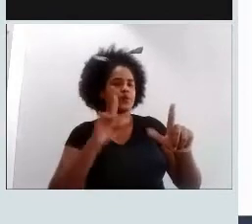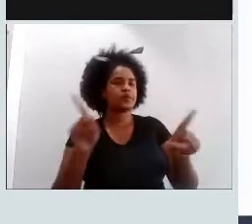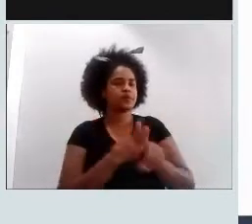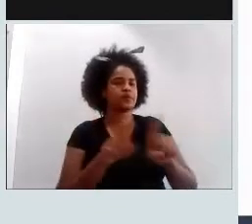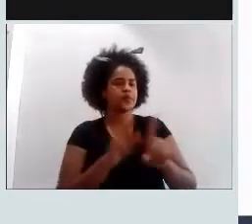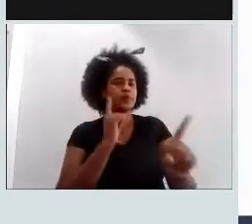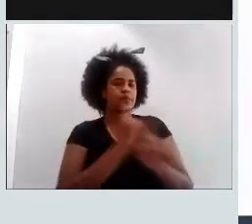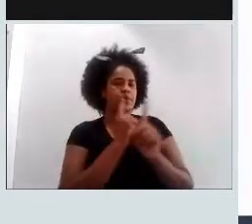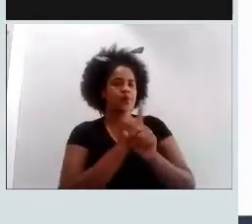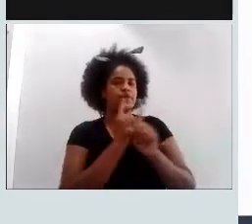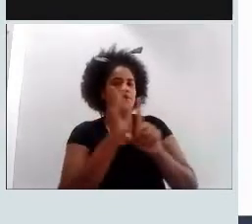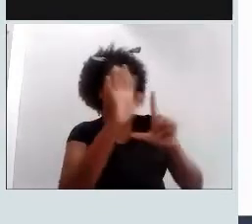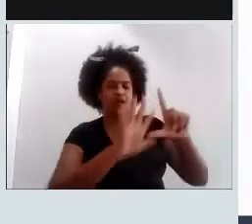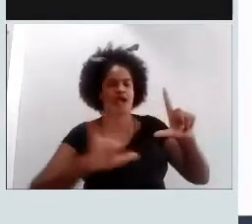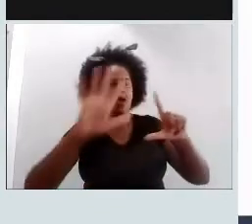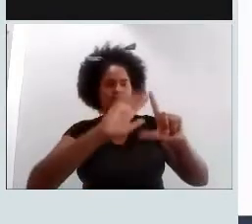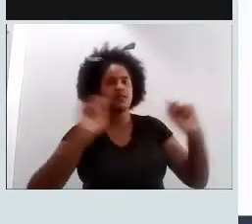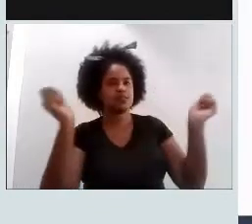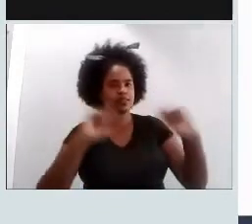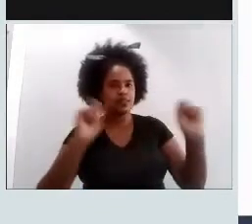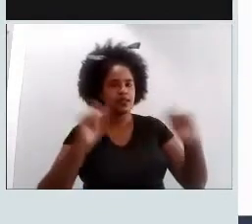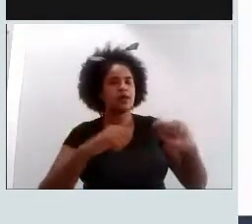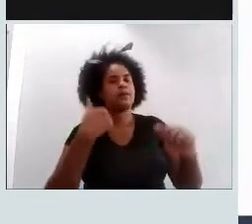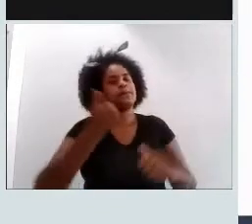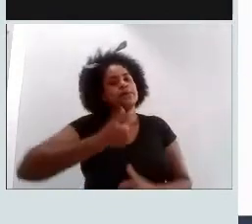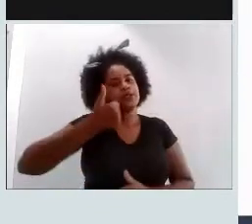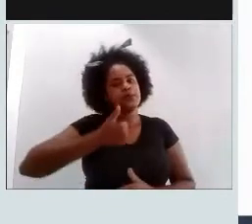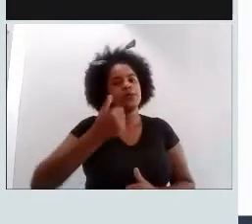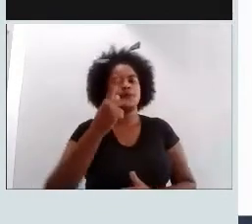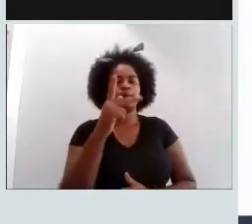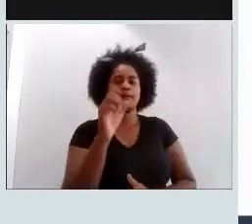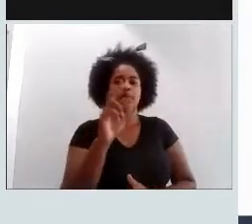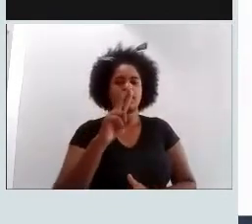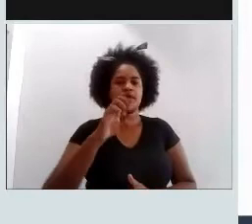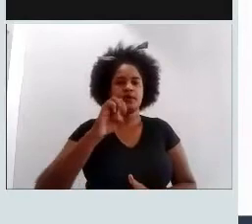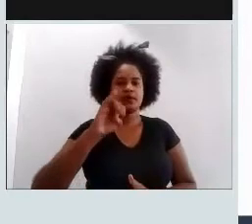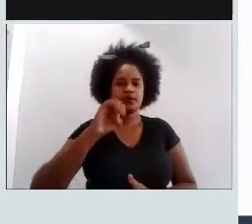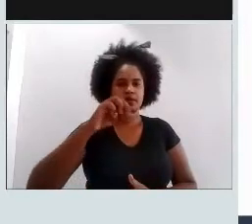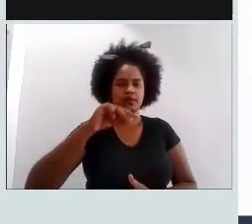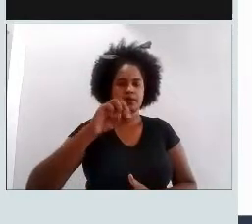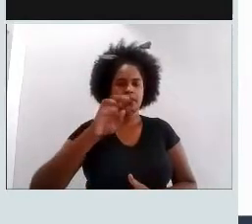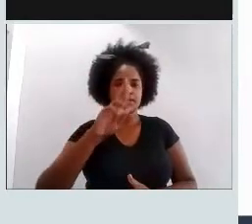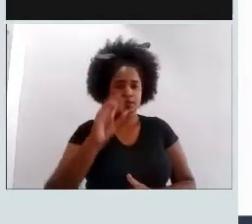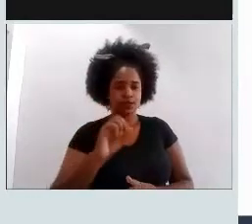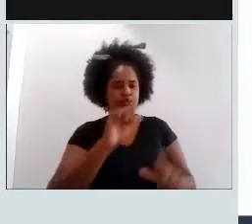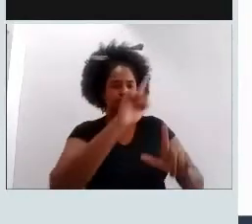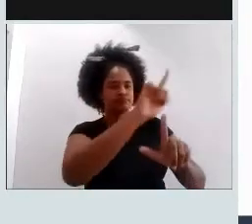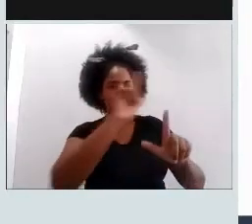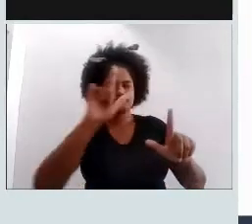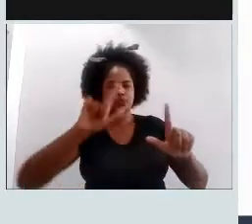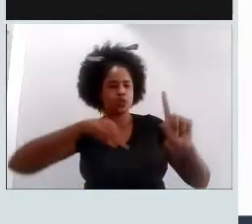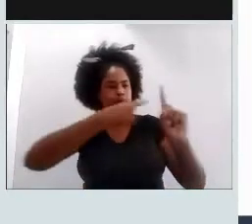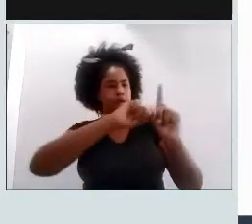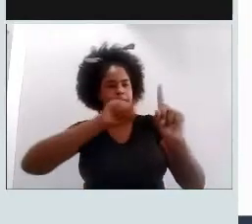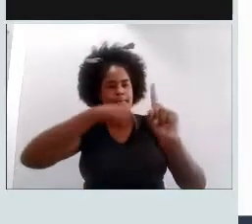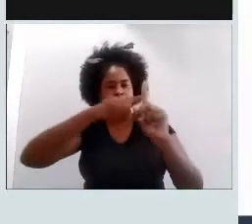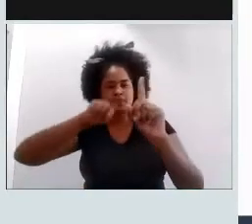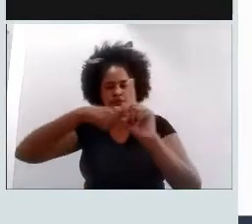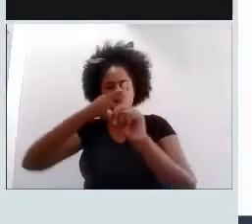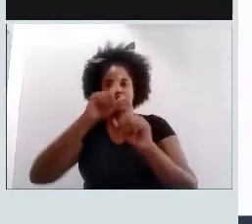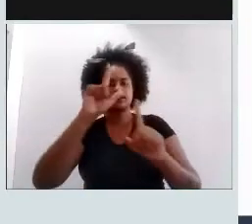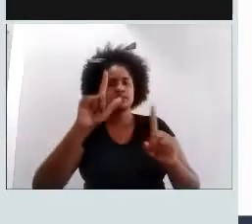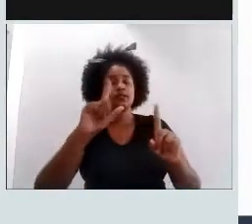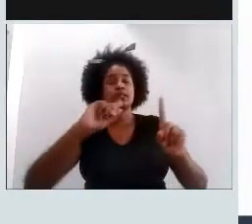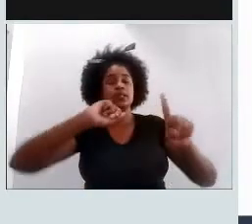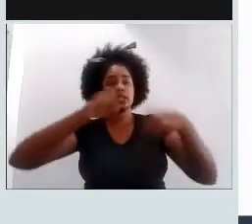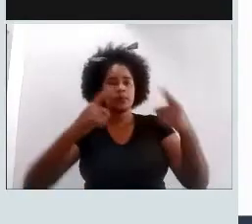aí nós podemos calcular primeiramente o perímetro, a soma de todos os lados, e calcular